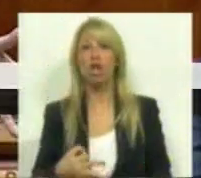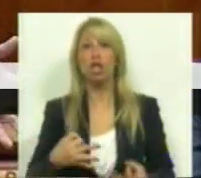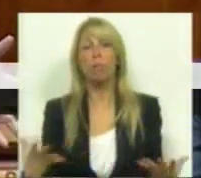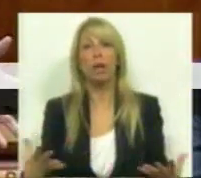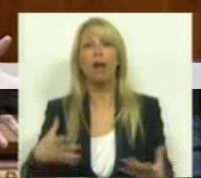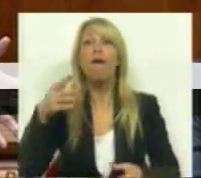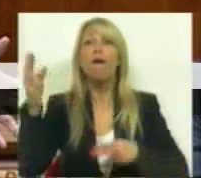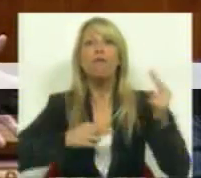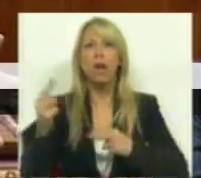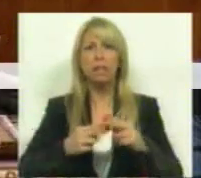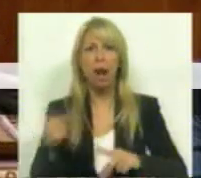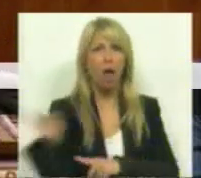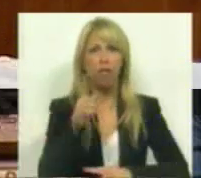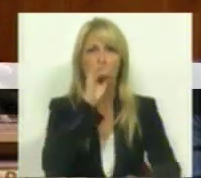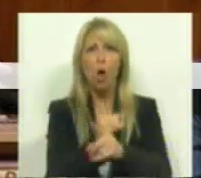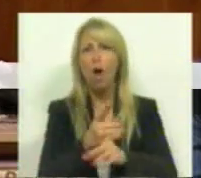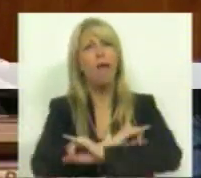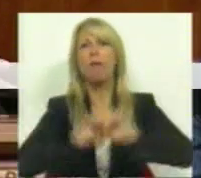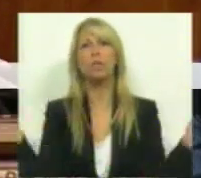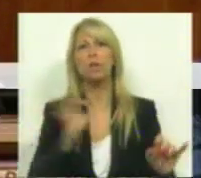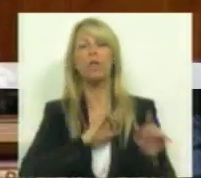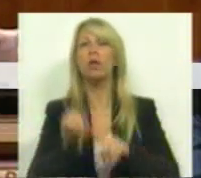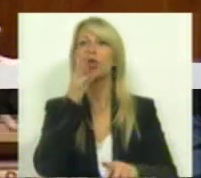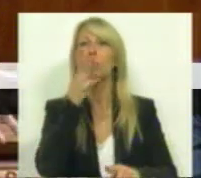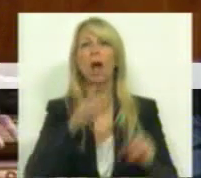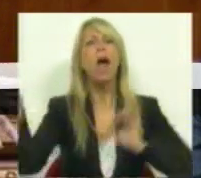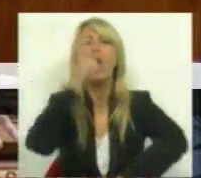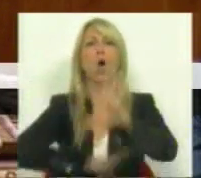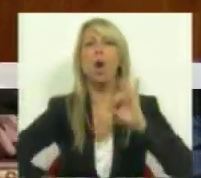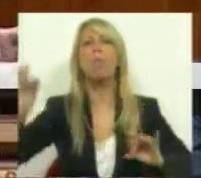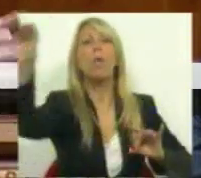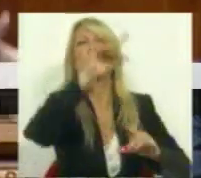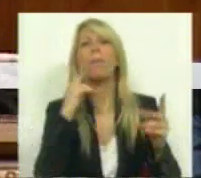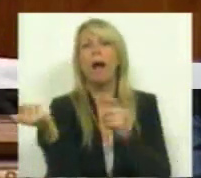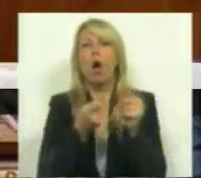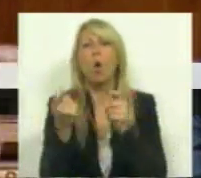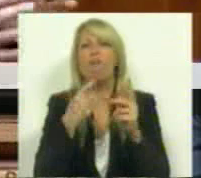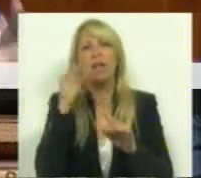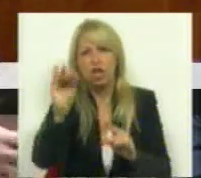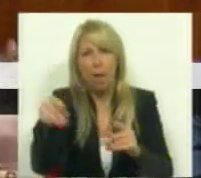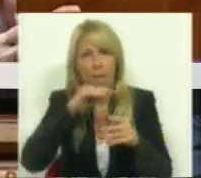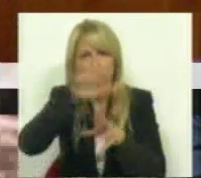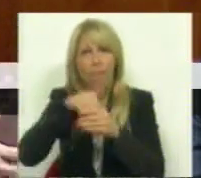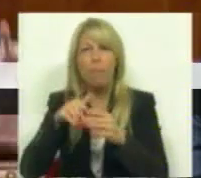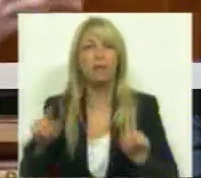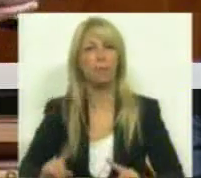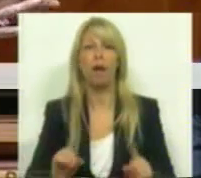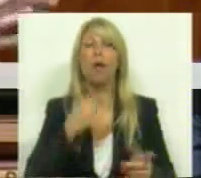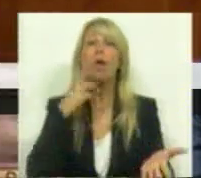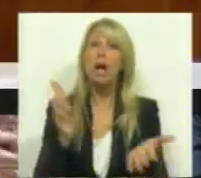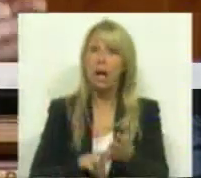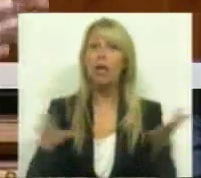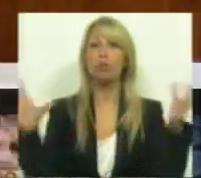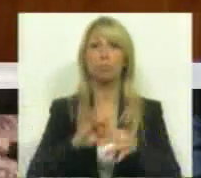As duas coisas não é possível, Sr. Deputado. Portanto, a Europa não é para aqui nada chamada, Sr. Deputado, é uma questão de realismo. Portugal precisa de